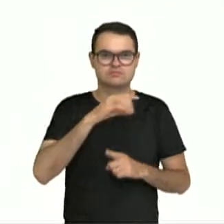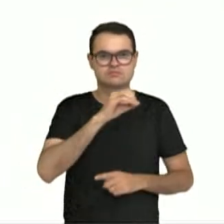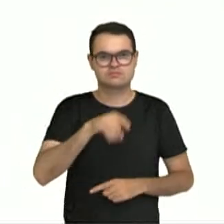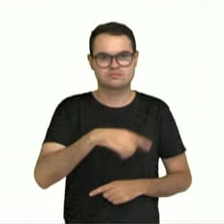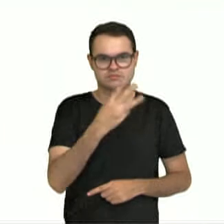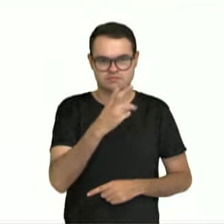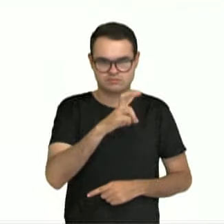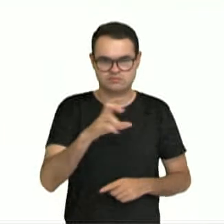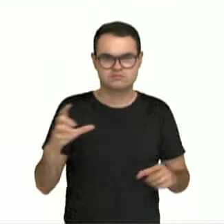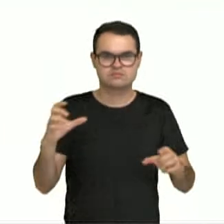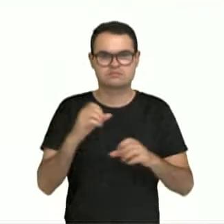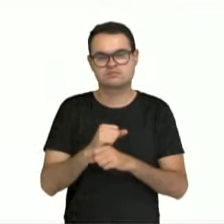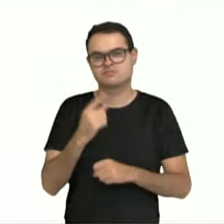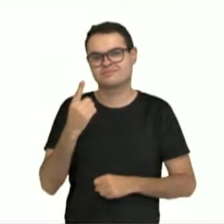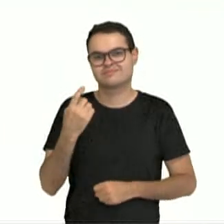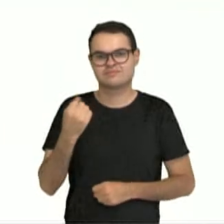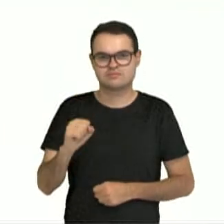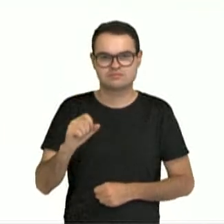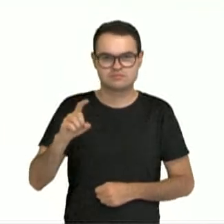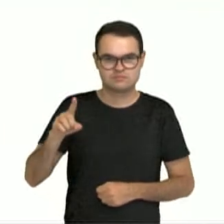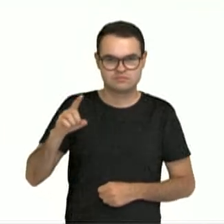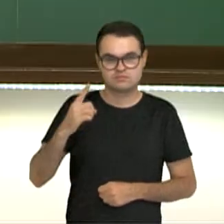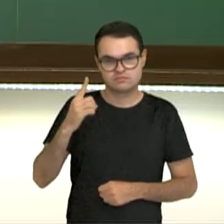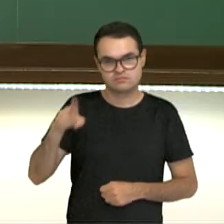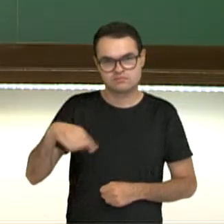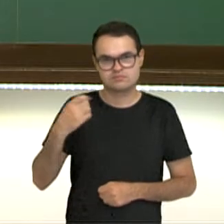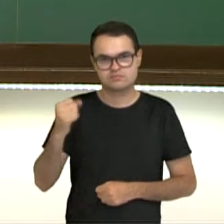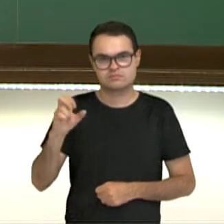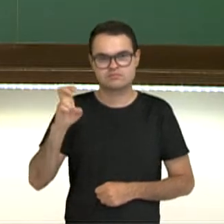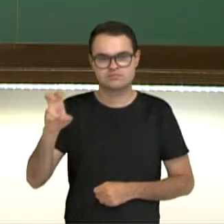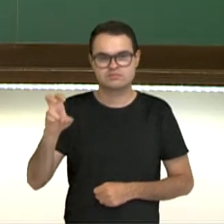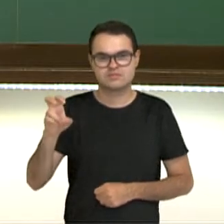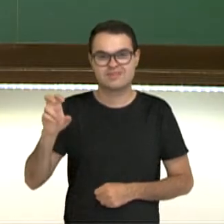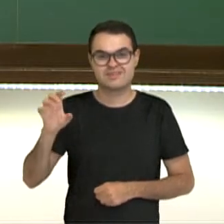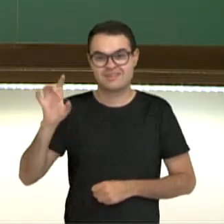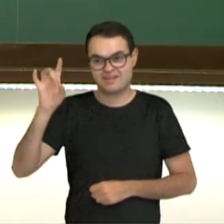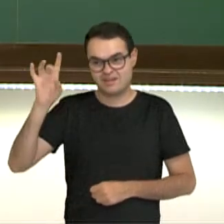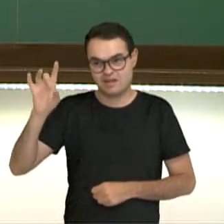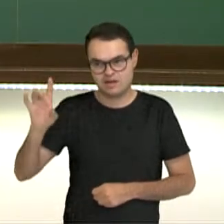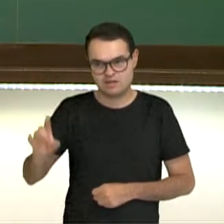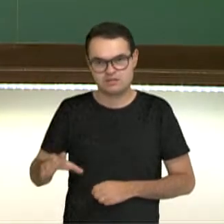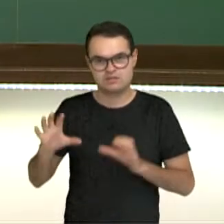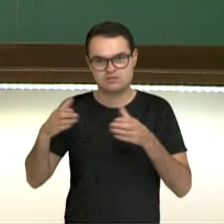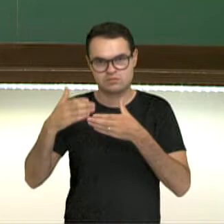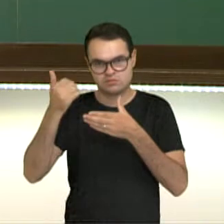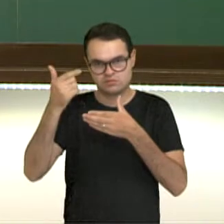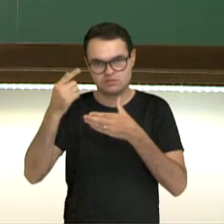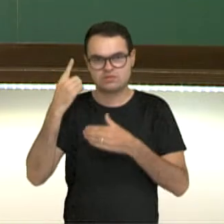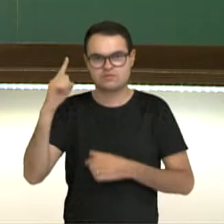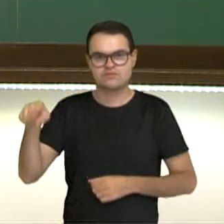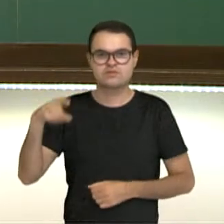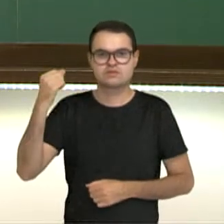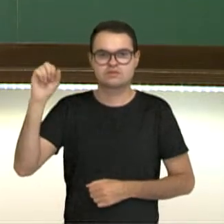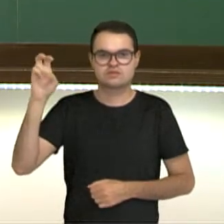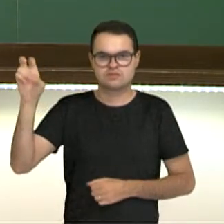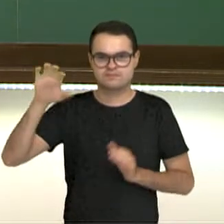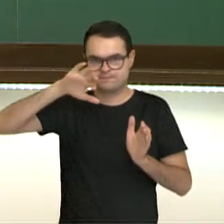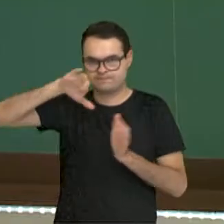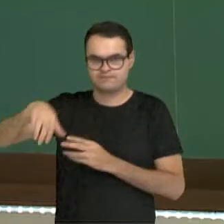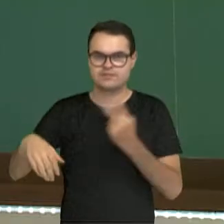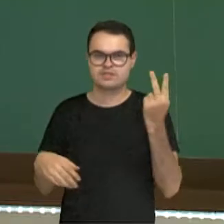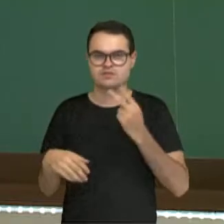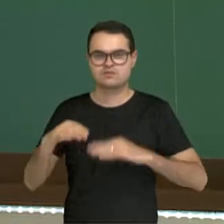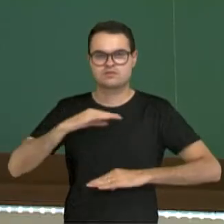tenho 1,85. Então, para a situação 1, cada dúzia custa 1,85. Vamos ver a segunda situação.